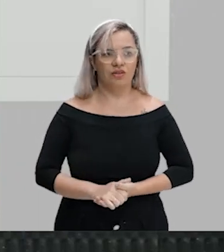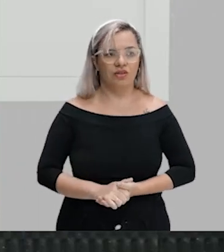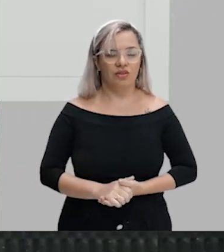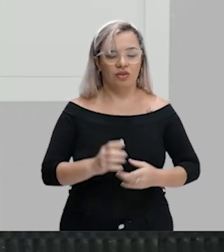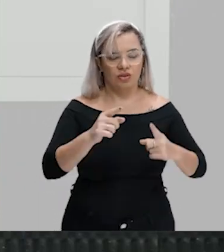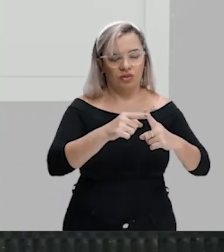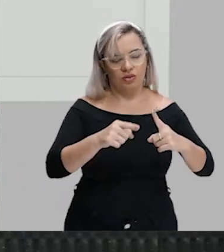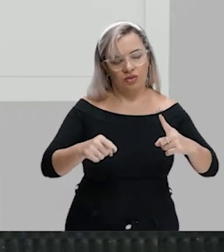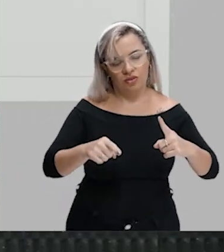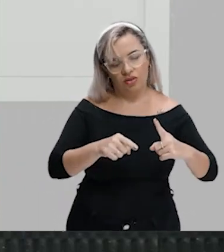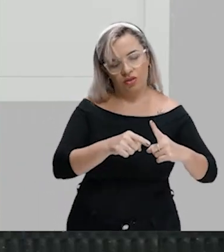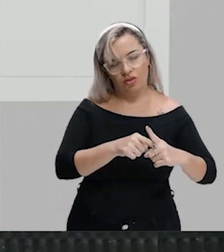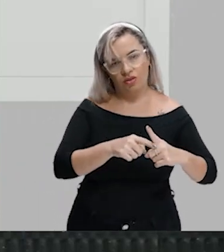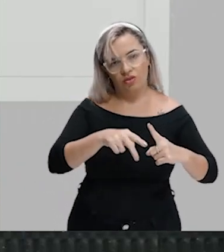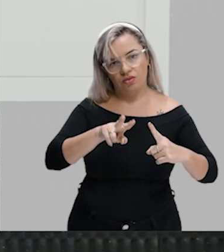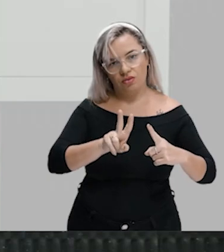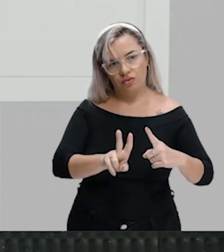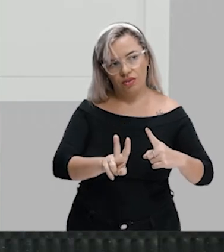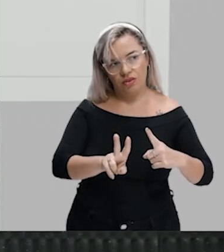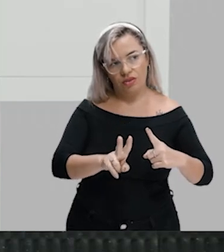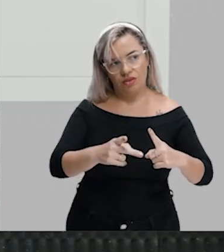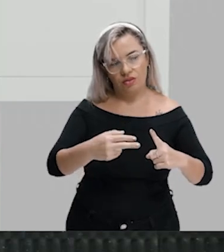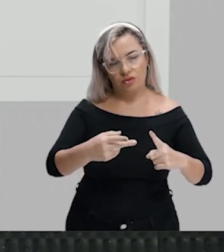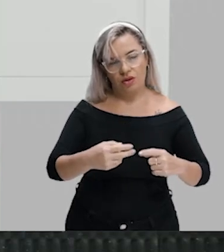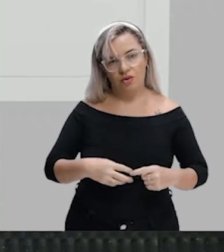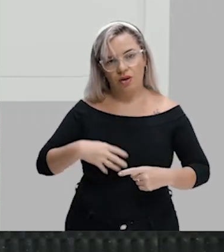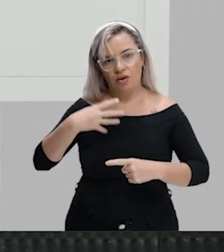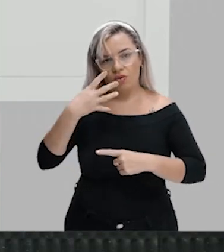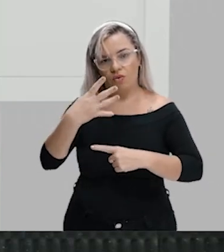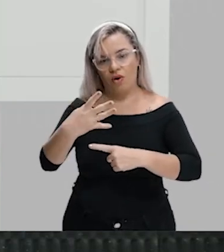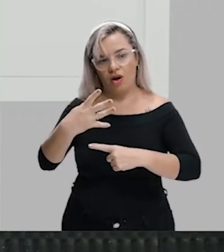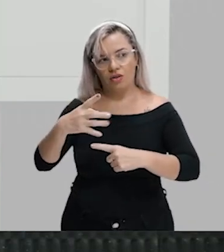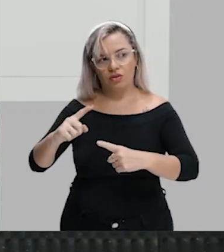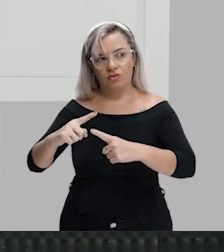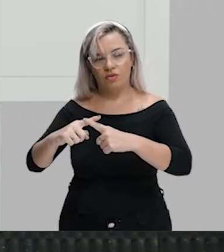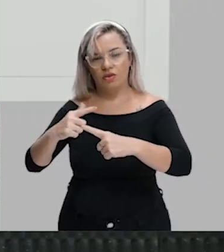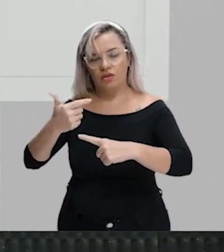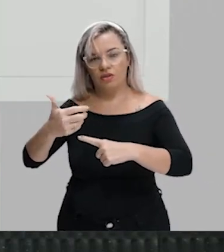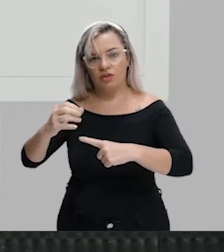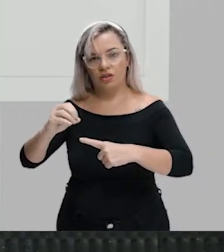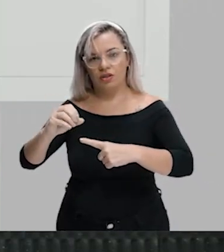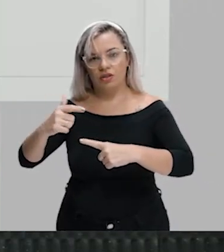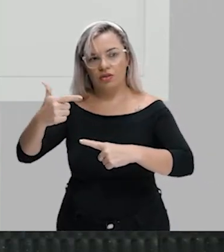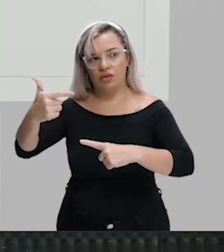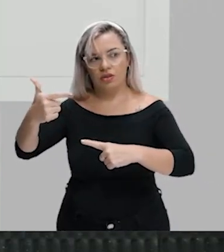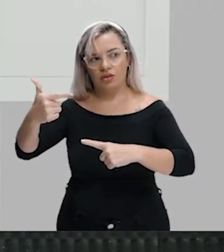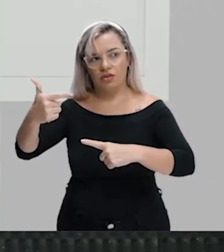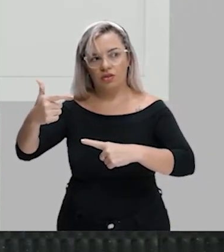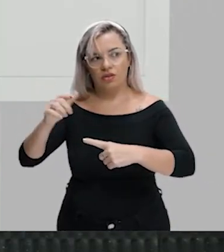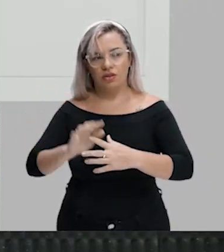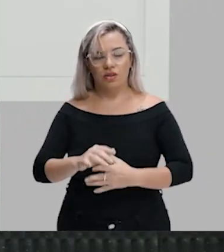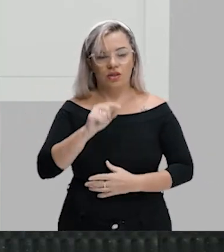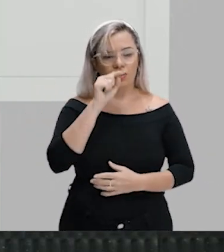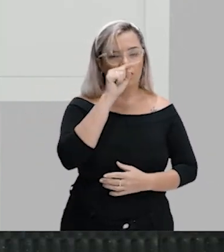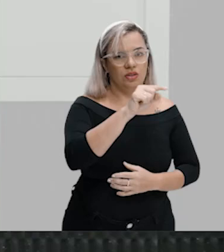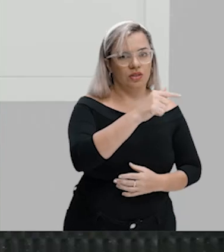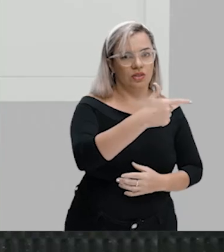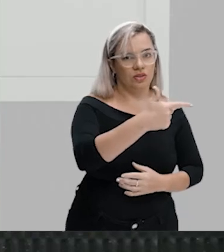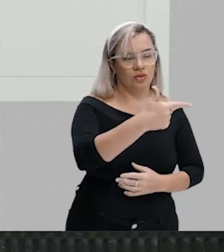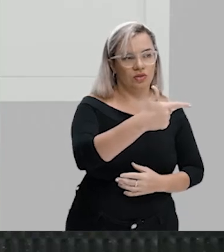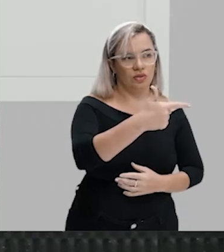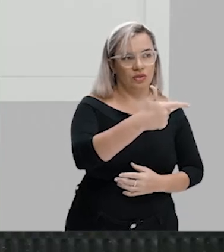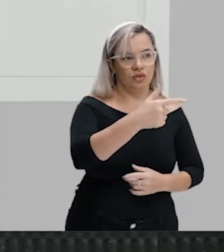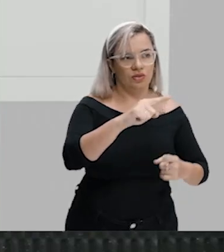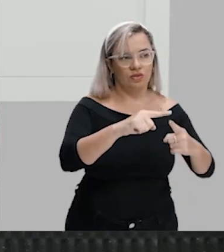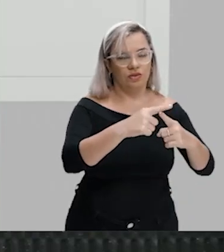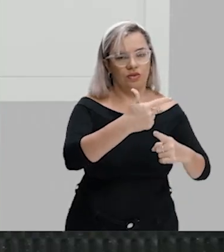4 vezes 10 ao quadrado sobre esse 2 vezes 10 à quinta, eu vou passar para o outro lado. Ele está multiplicando